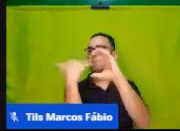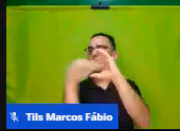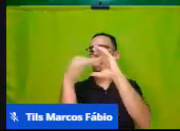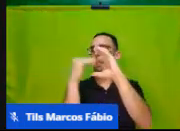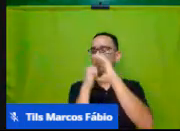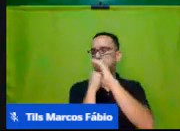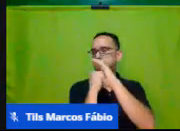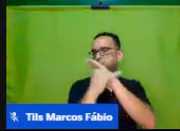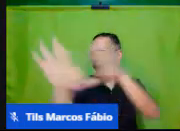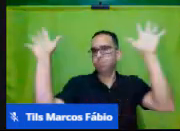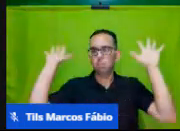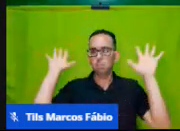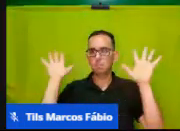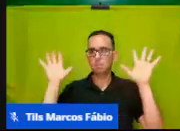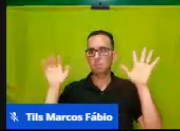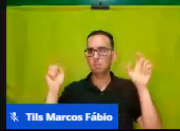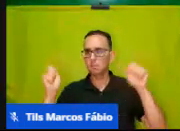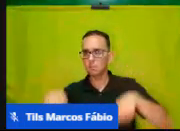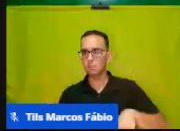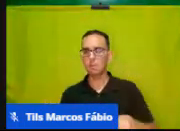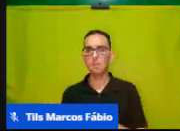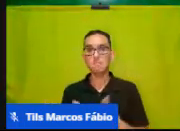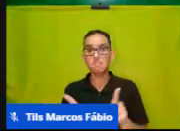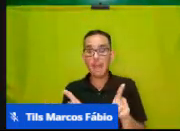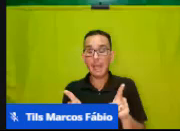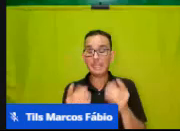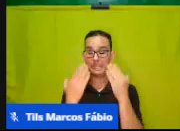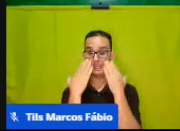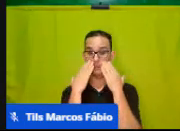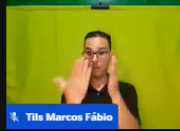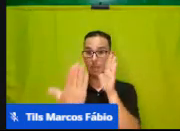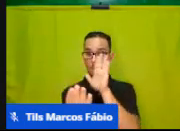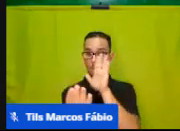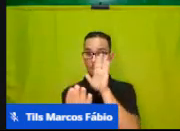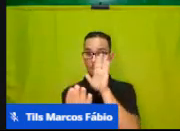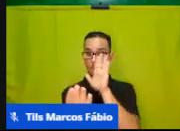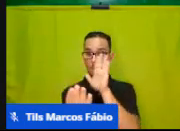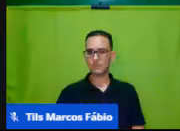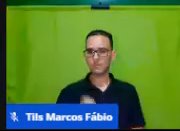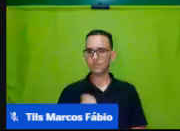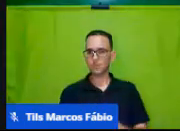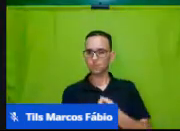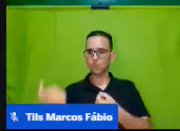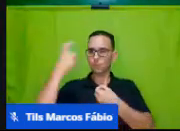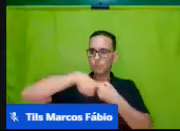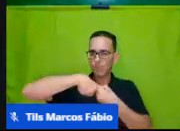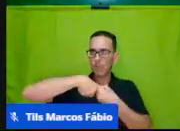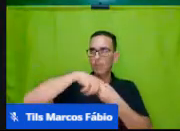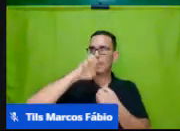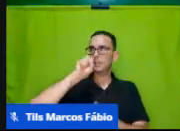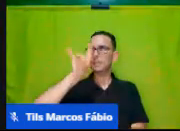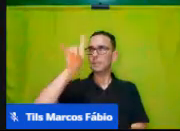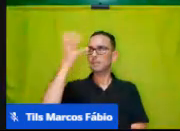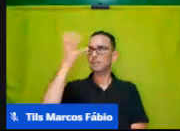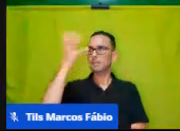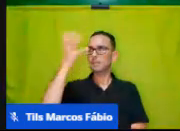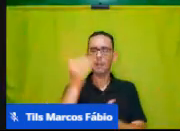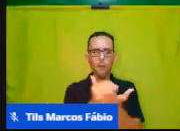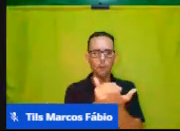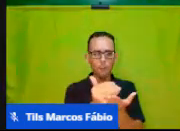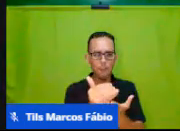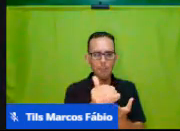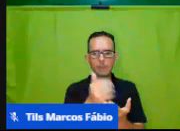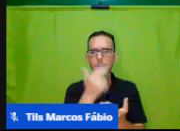tal, mas presencialmente, né, quando a gente retornar, se Deus quiser, já começa agora em